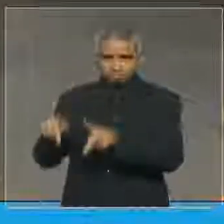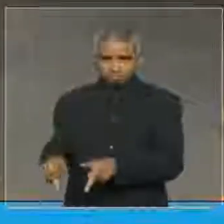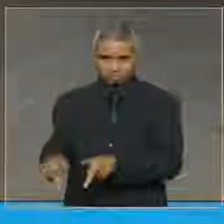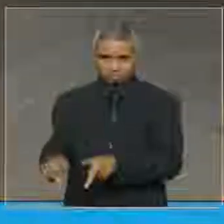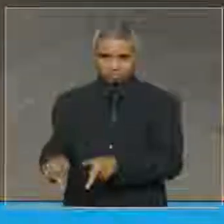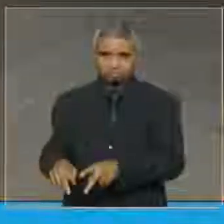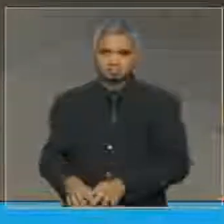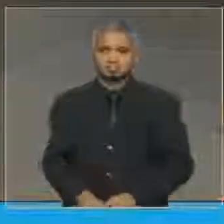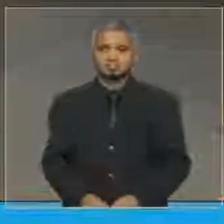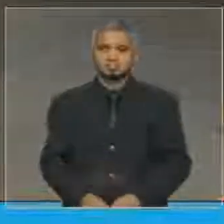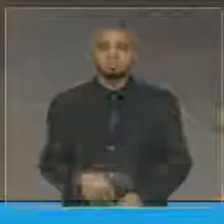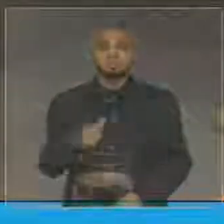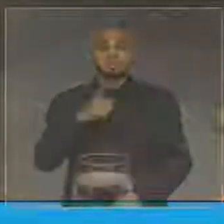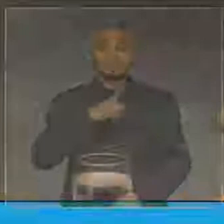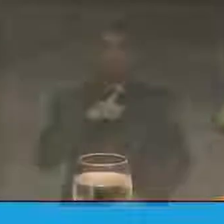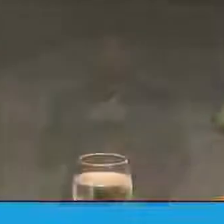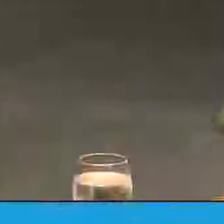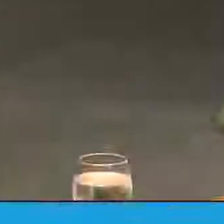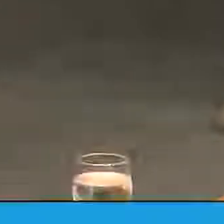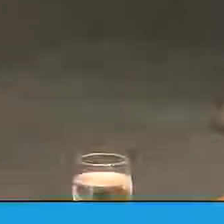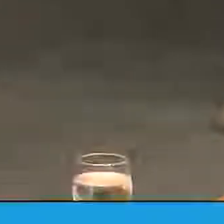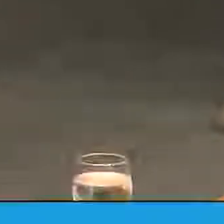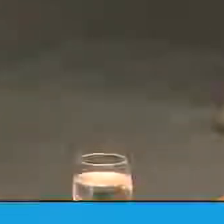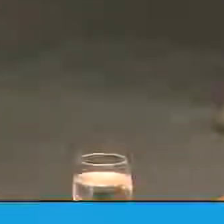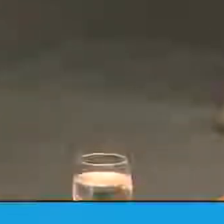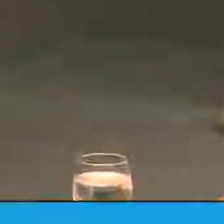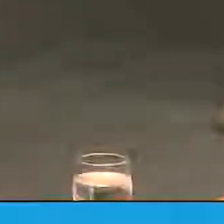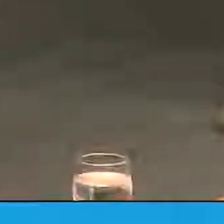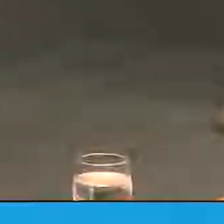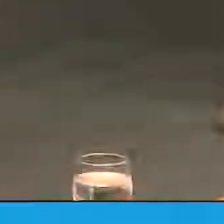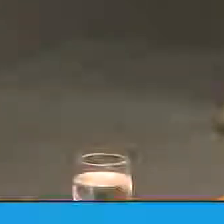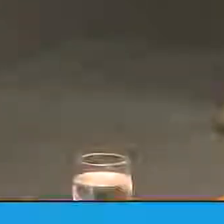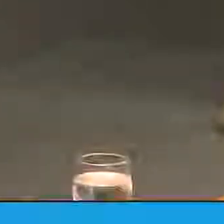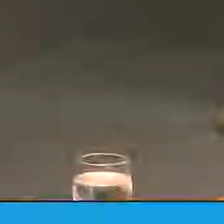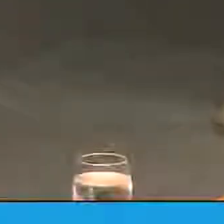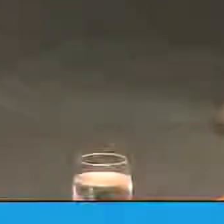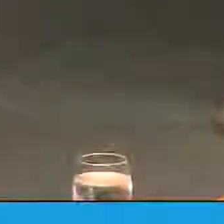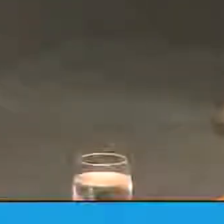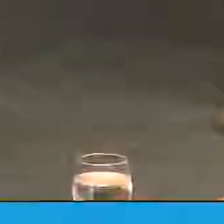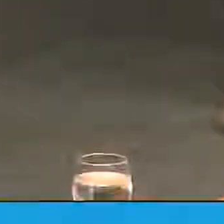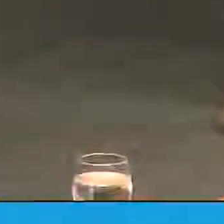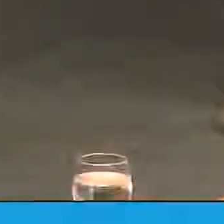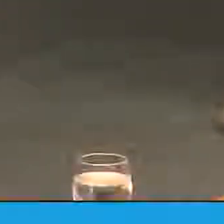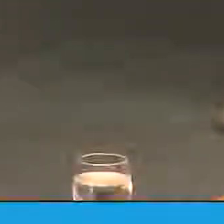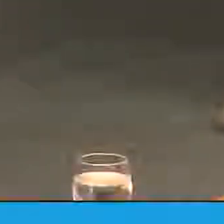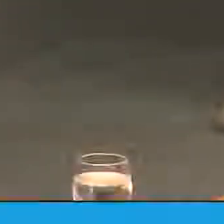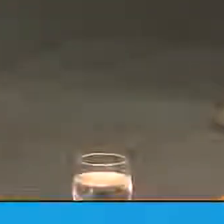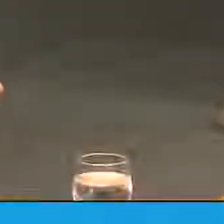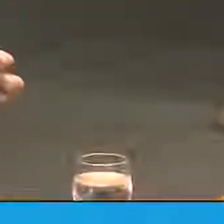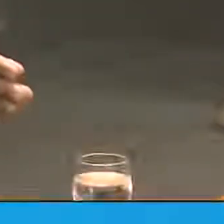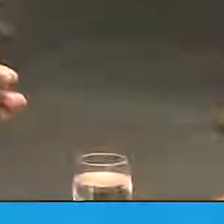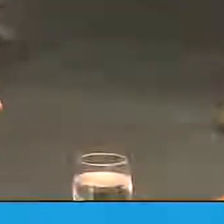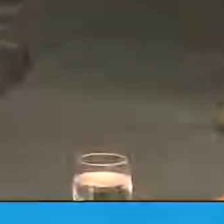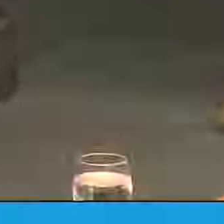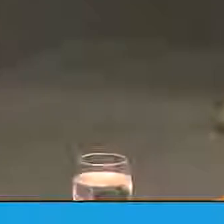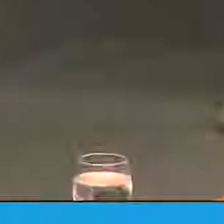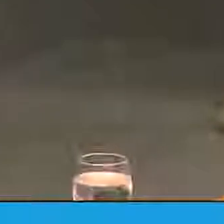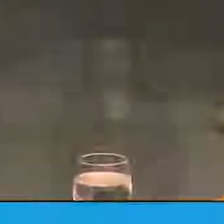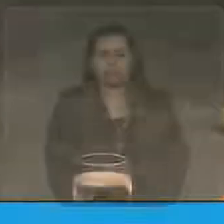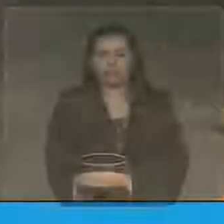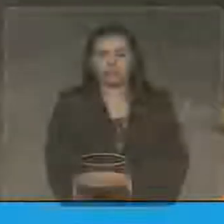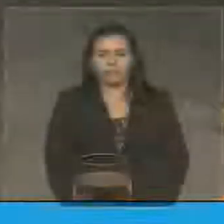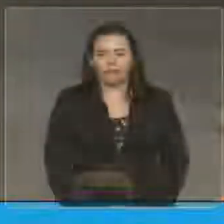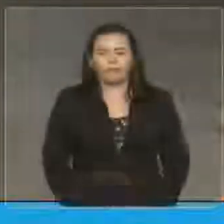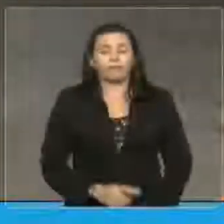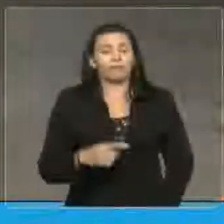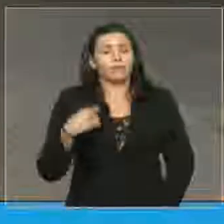A grande mudança na Receita Federal diz respeito a nós servirmos, enquanto instituição, a